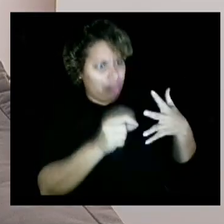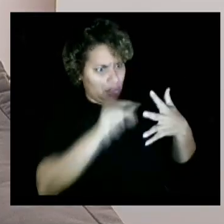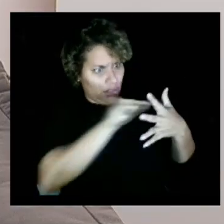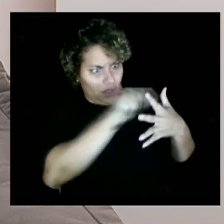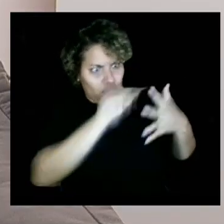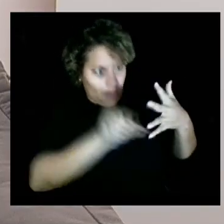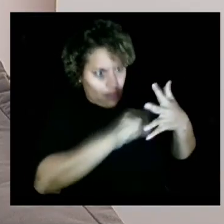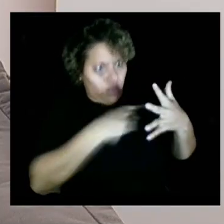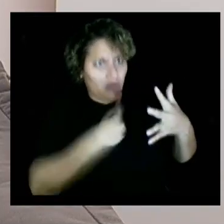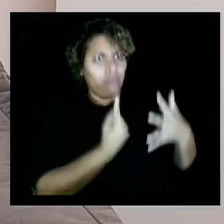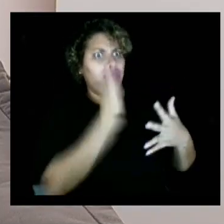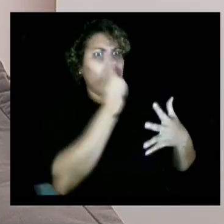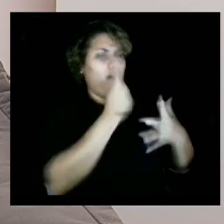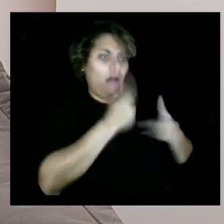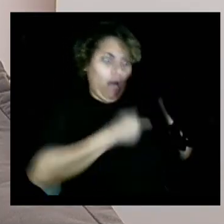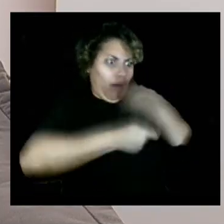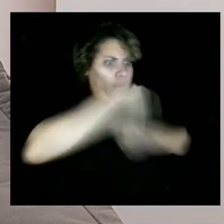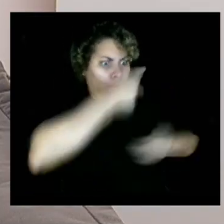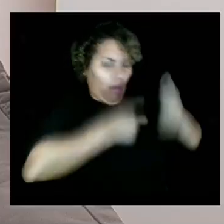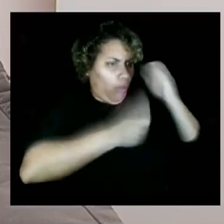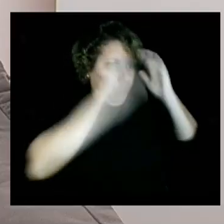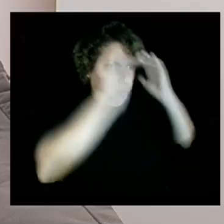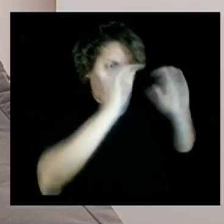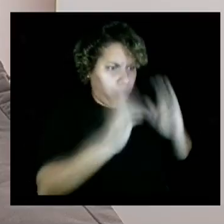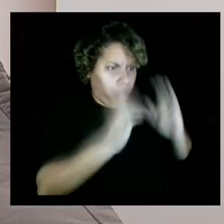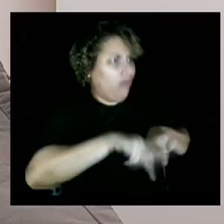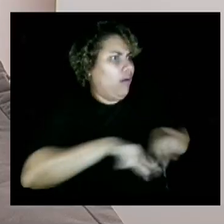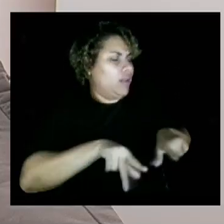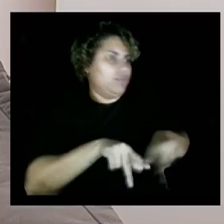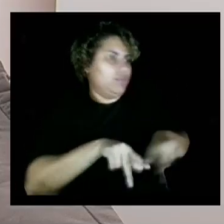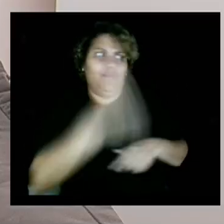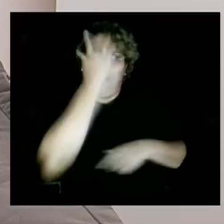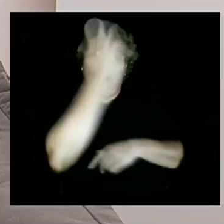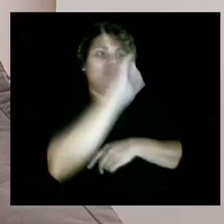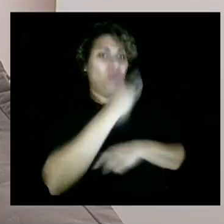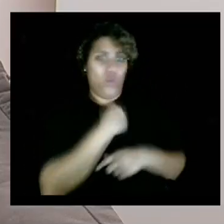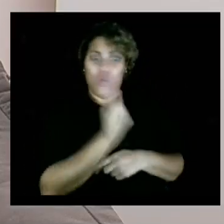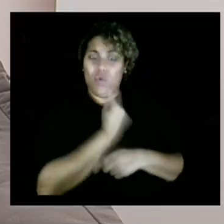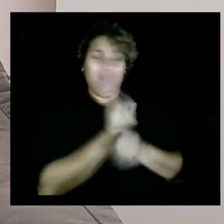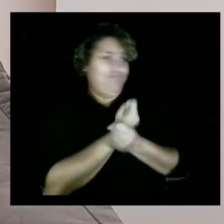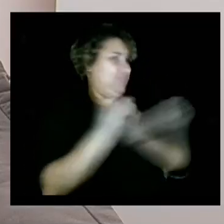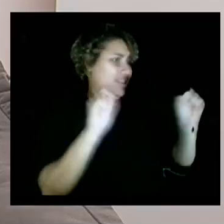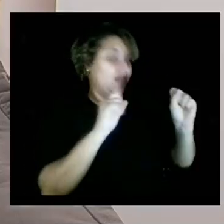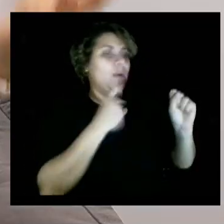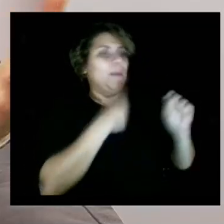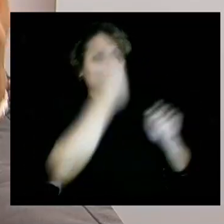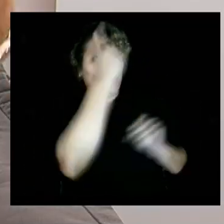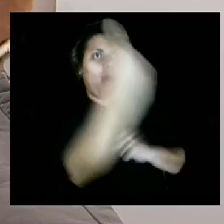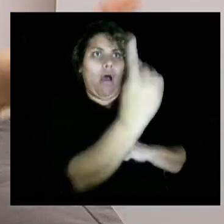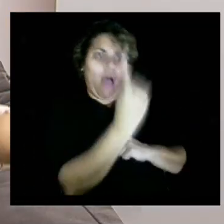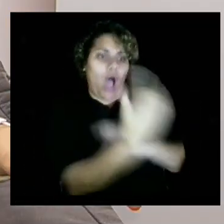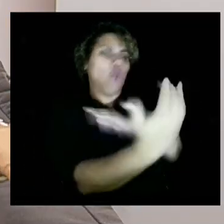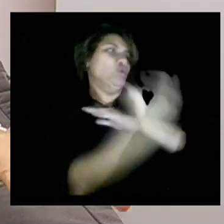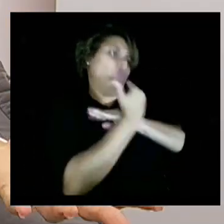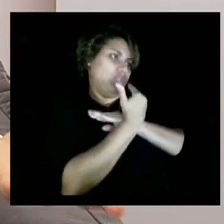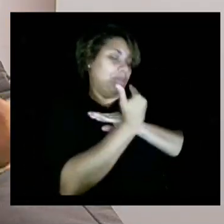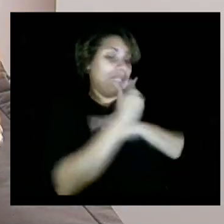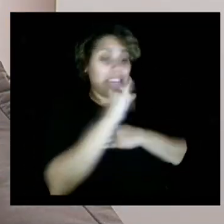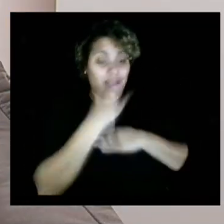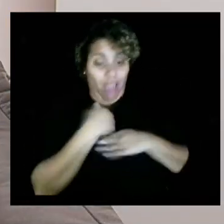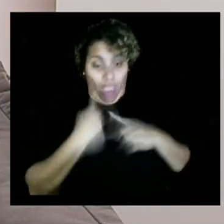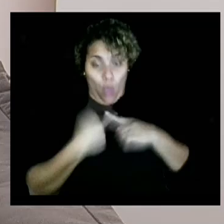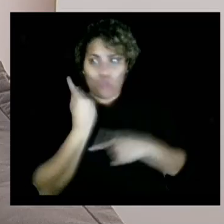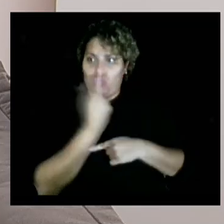a gente precisa de ajuda, porque ninguém é bom em tudo, né? Isso é um fato. Então, aonde eu não sou, eu preciso procurar quem é,